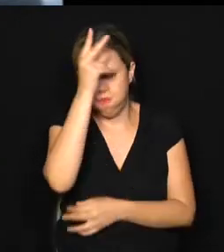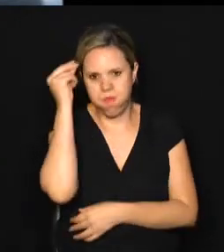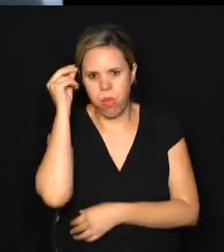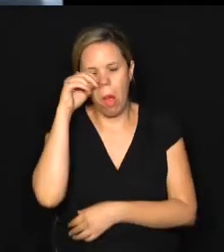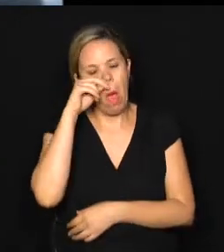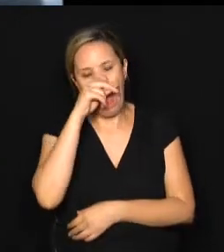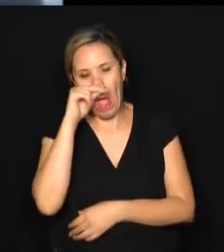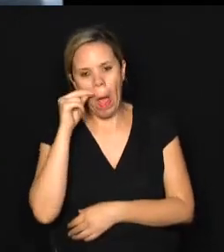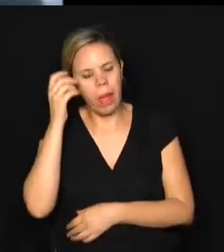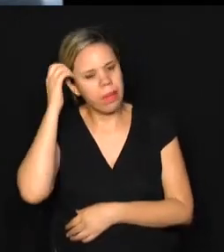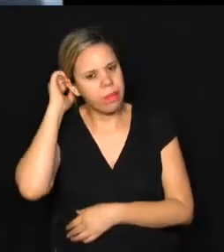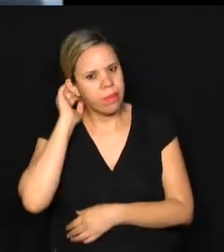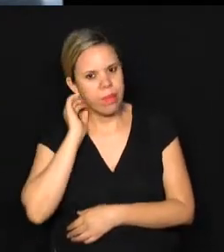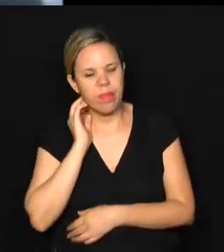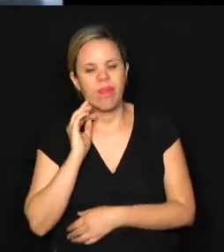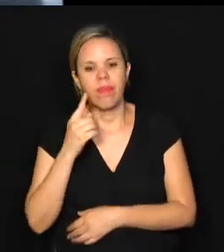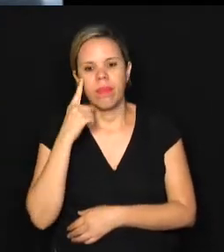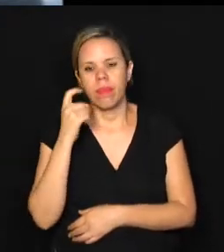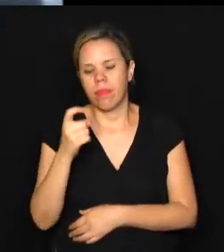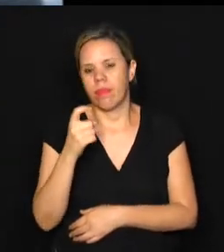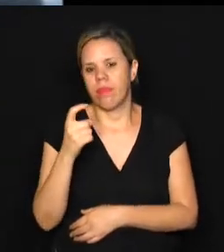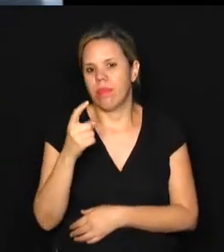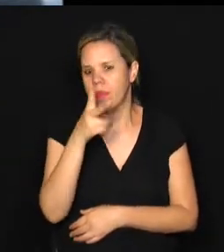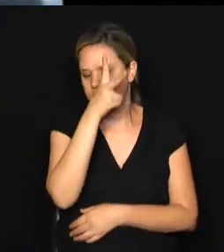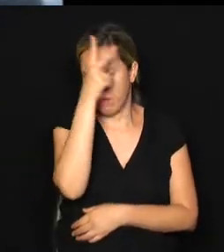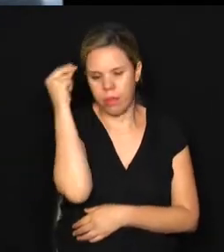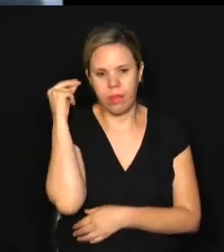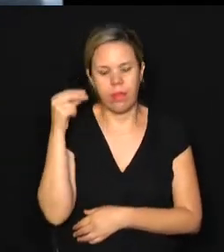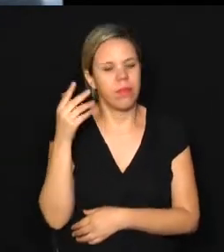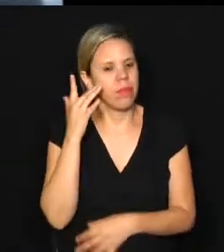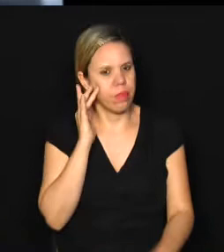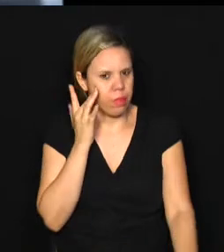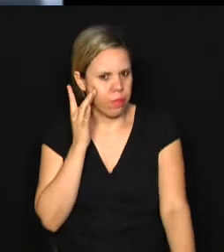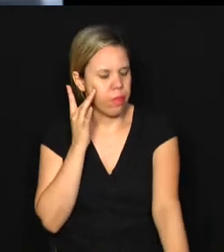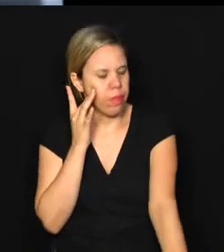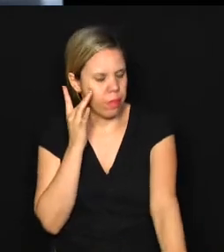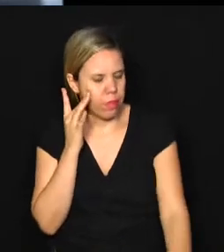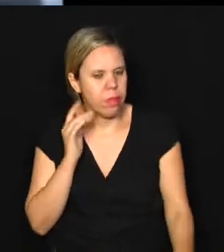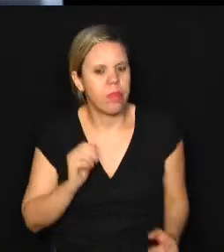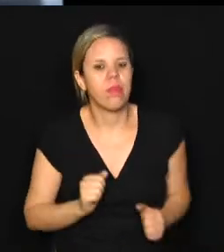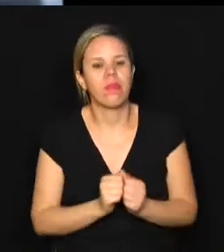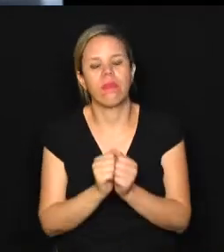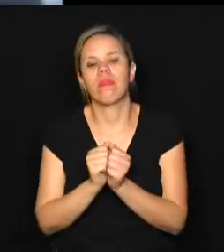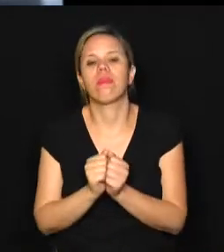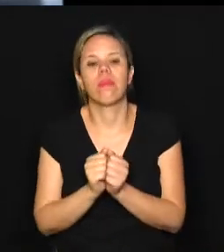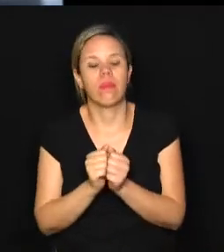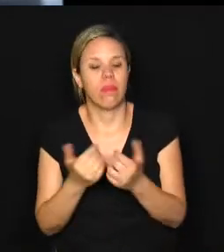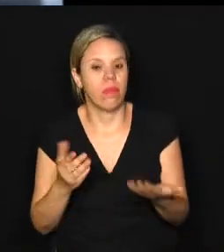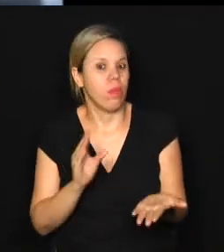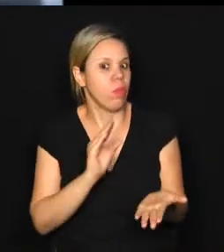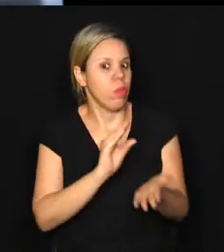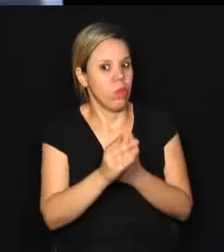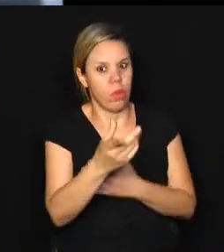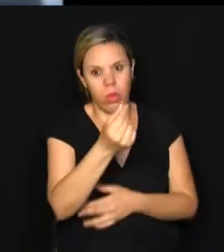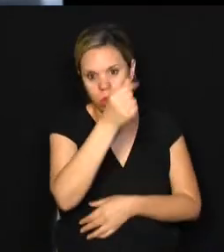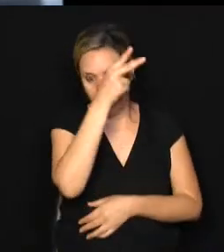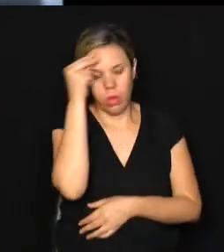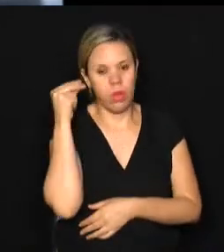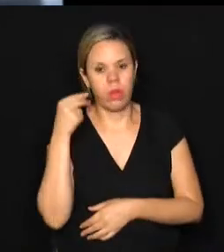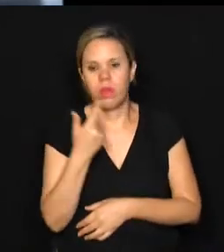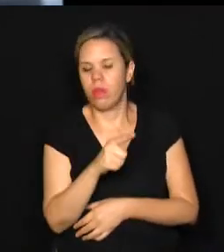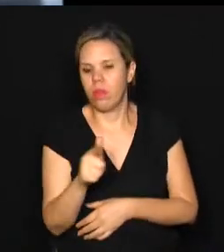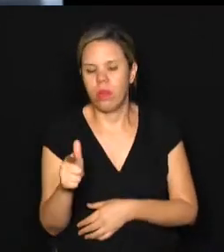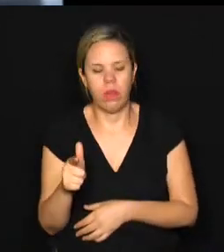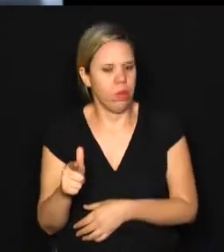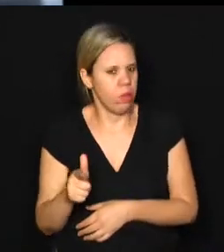né, do interesse público, eu acho que ela anda muito junto. Agora, o investimento público, ele não tem que